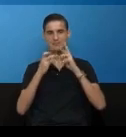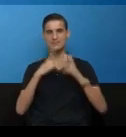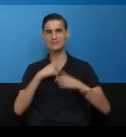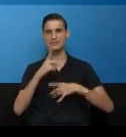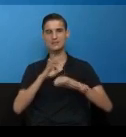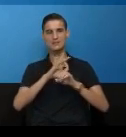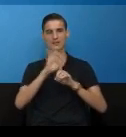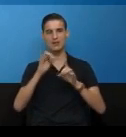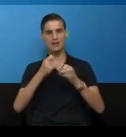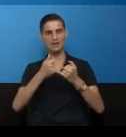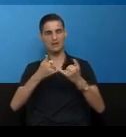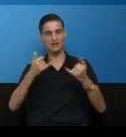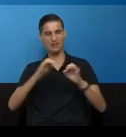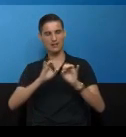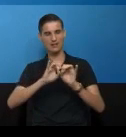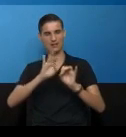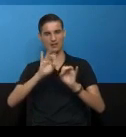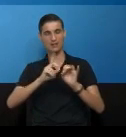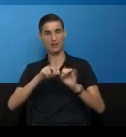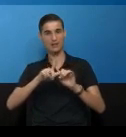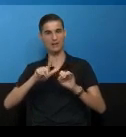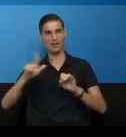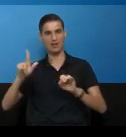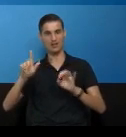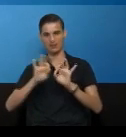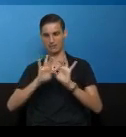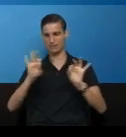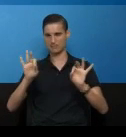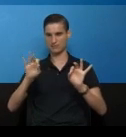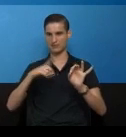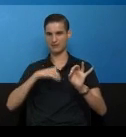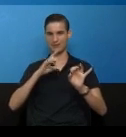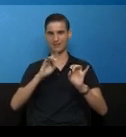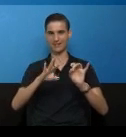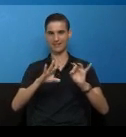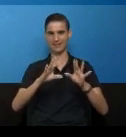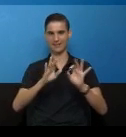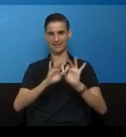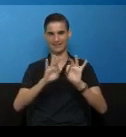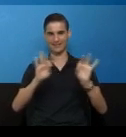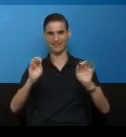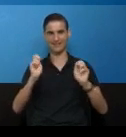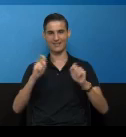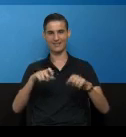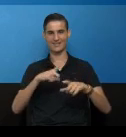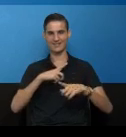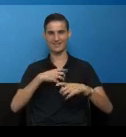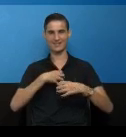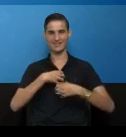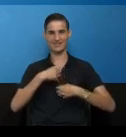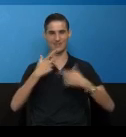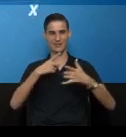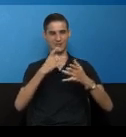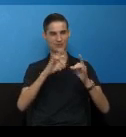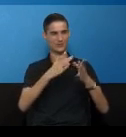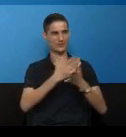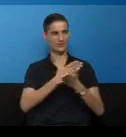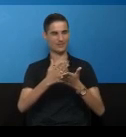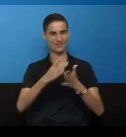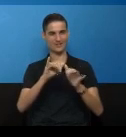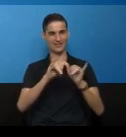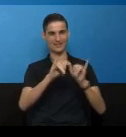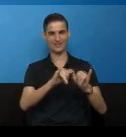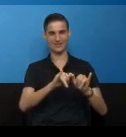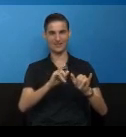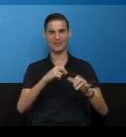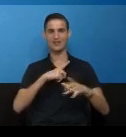uma corda elástica de comprimento L, presa nos extremos e um pouco esticada, de modo que sua posição em